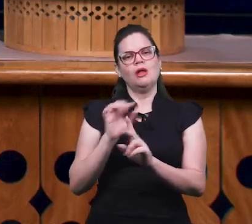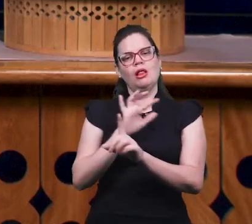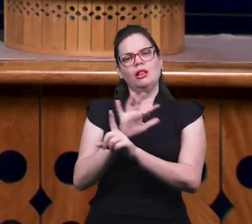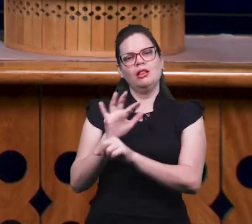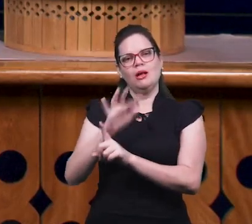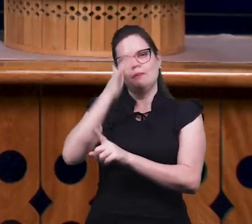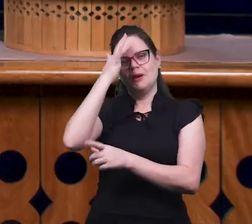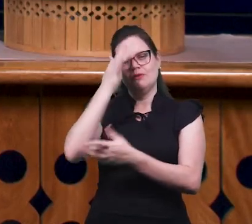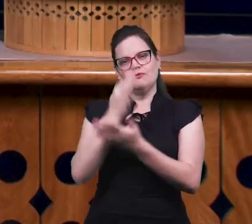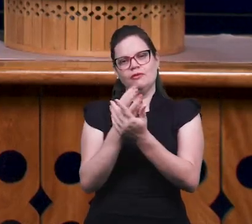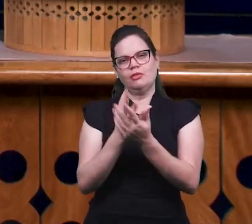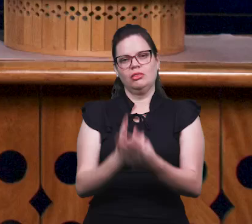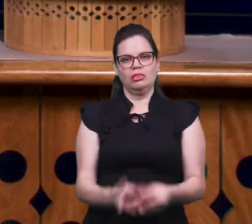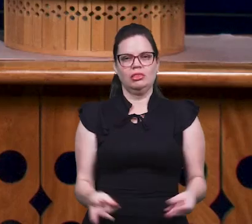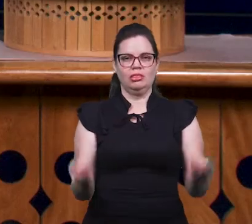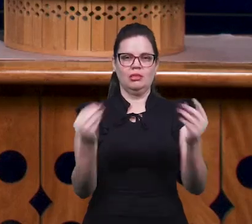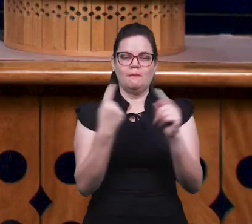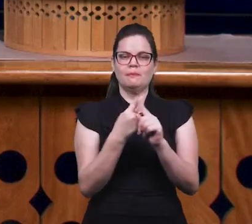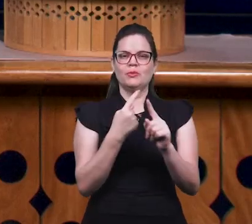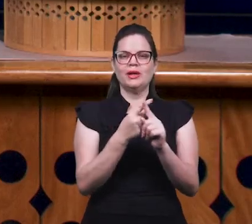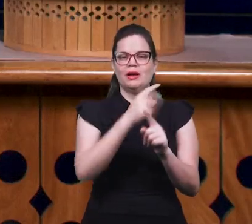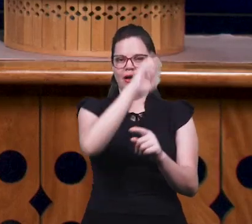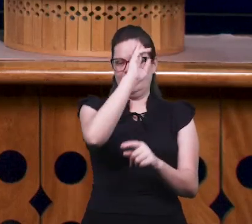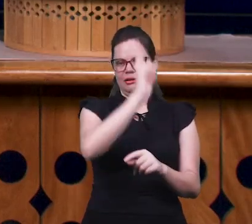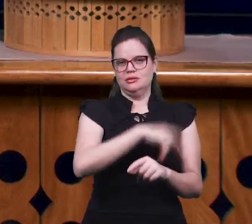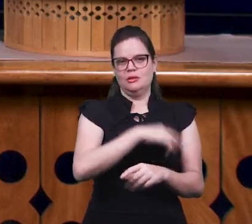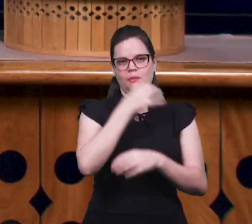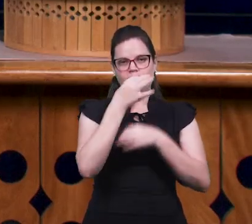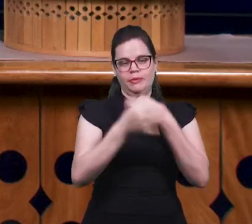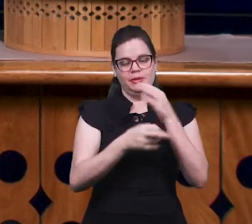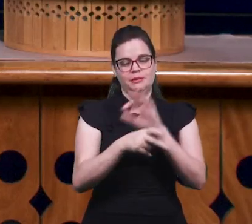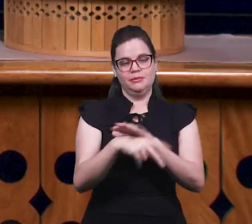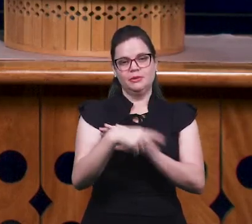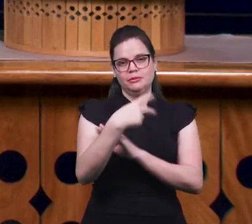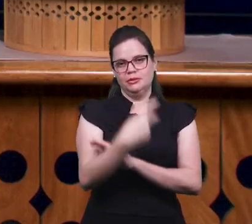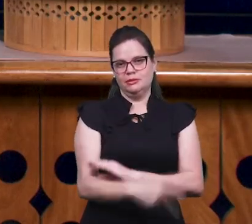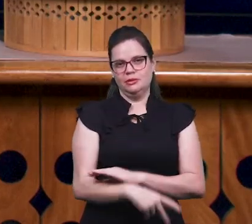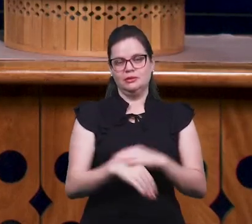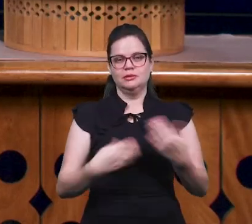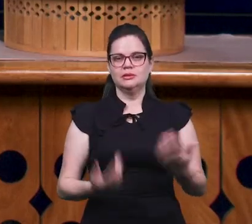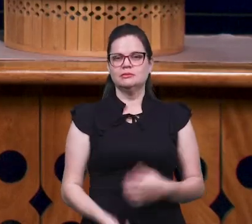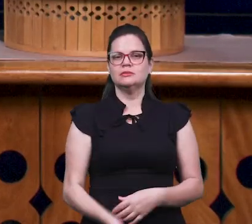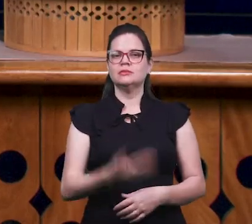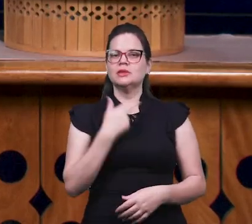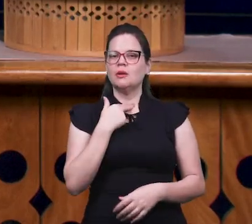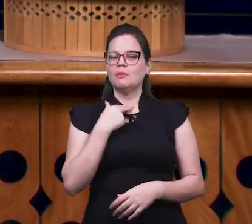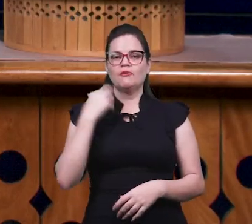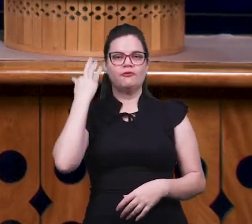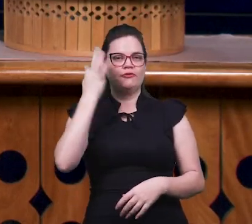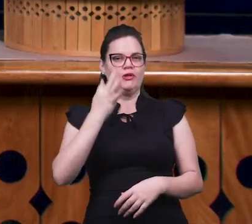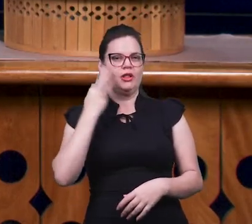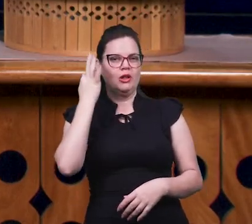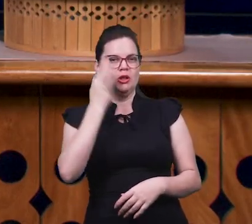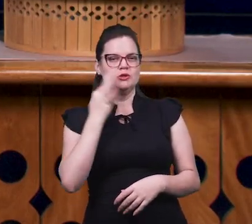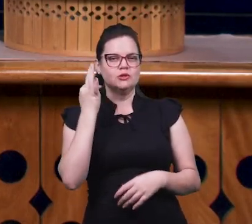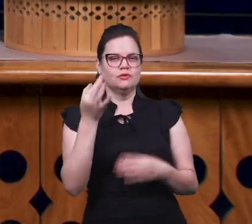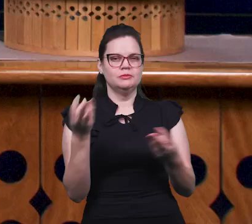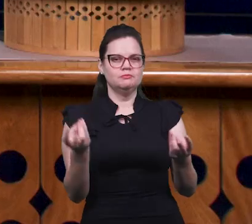pode deixar vãs filosofias contaminar a sua fé. Primeiro ponto que nós queremos abordar é o seguinte: a fé